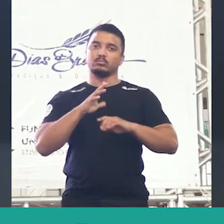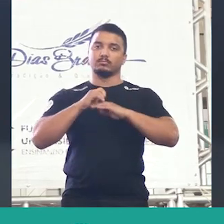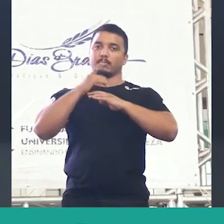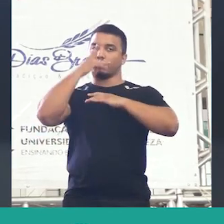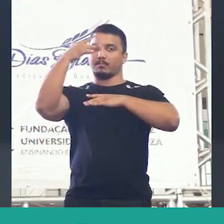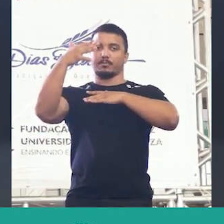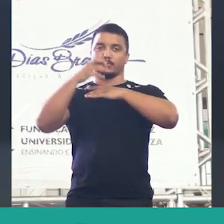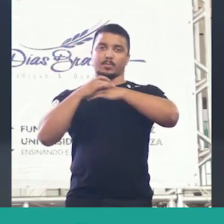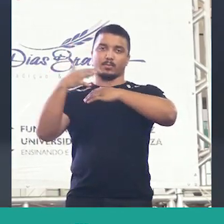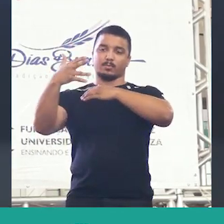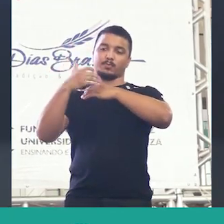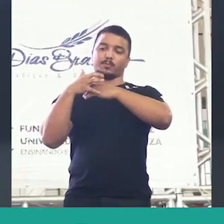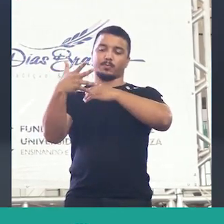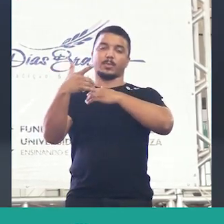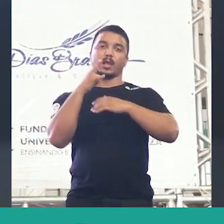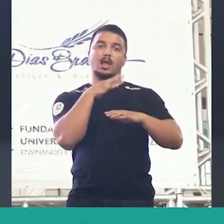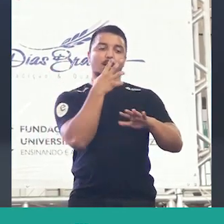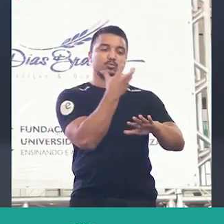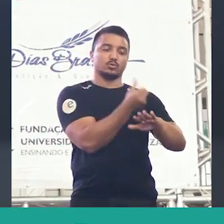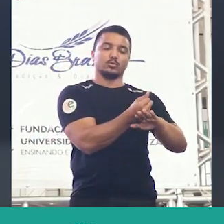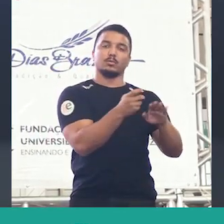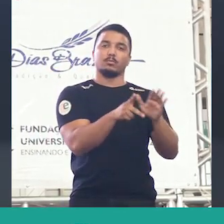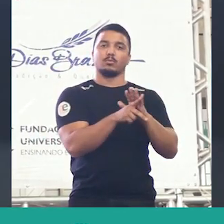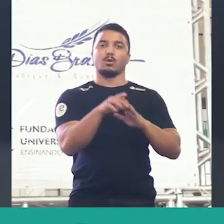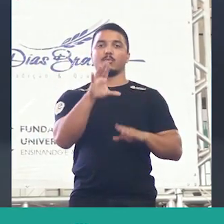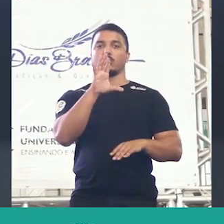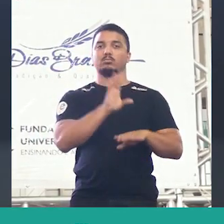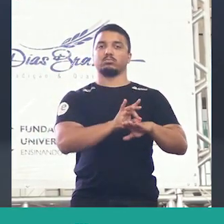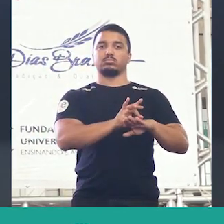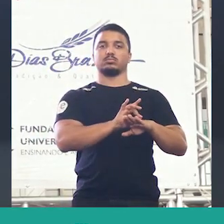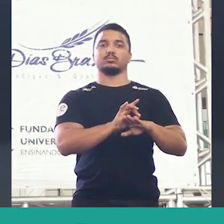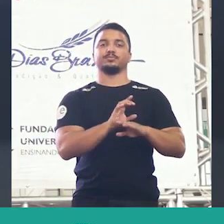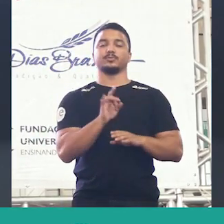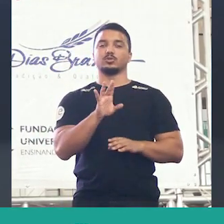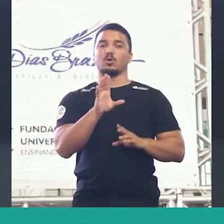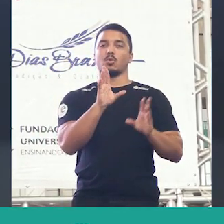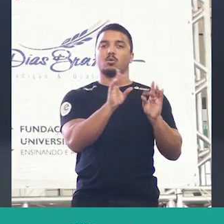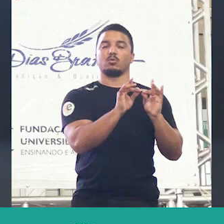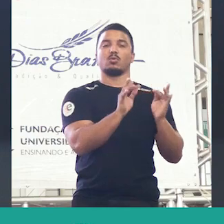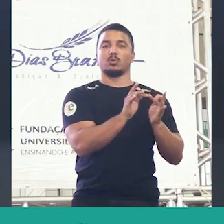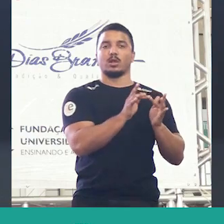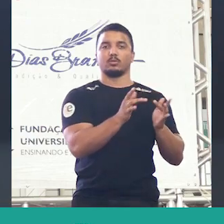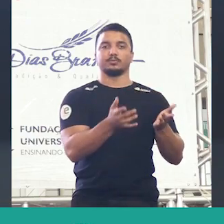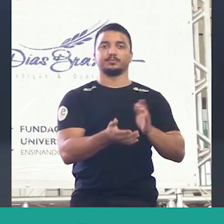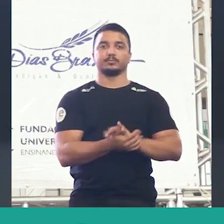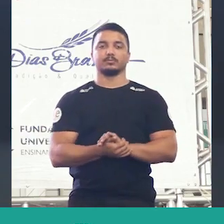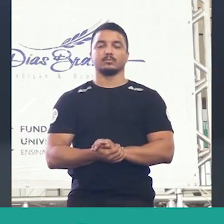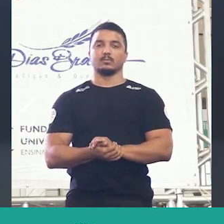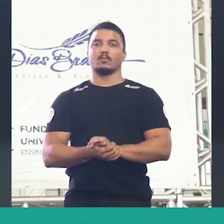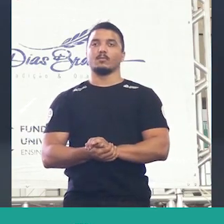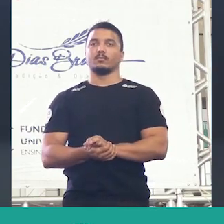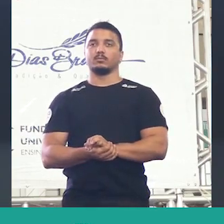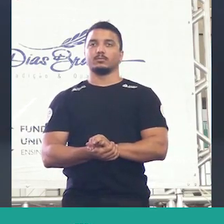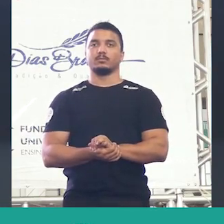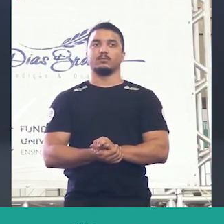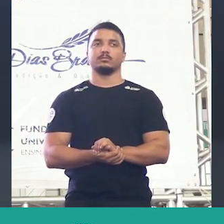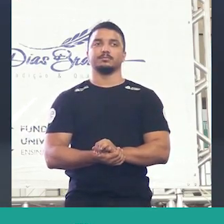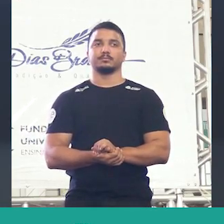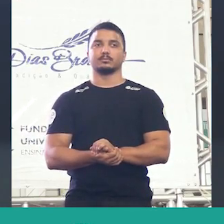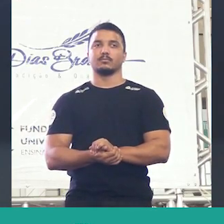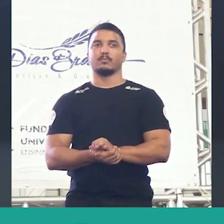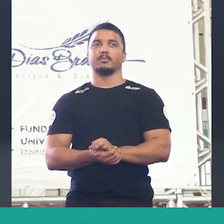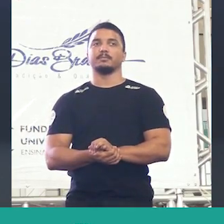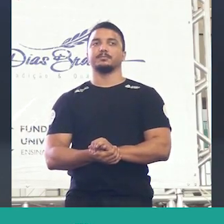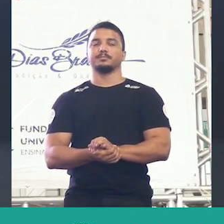azul. Então, a absorvida que ele diz é a absorção do contato. Fui claro? Beleza? Tá